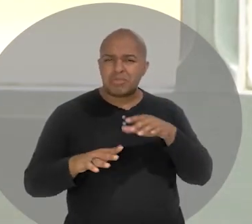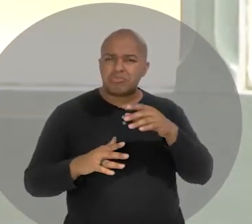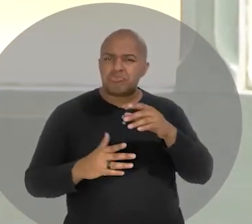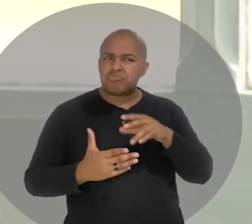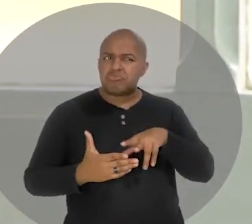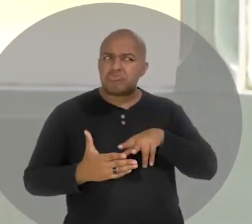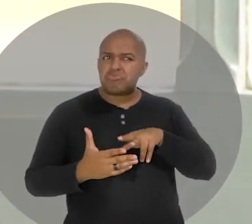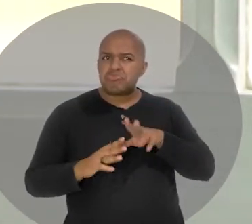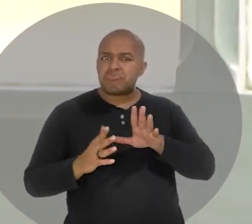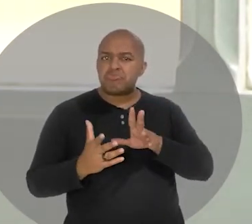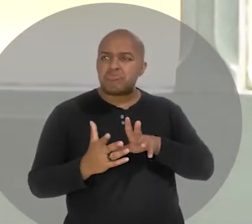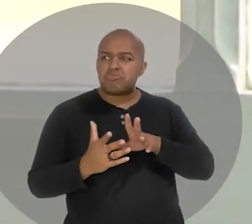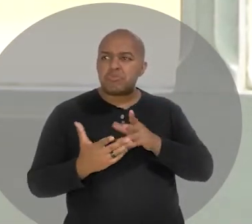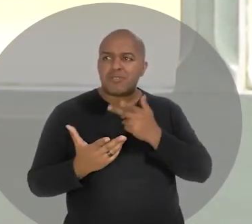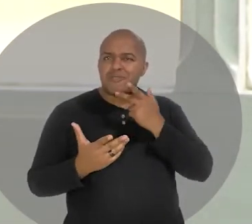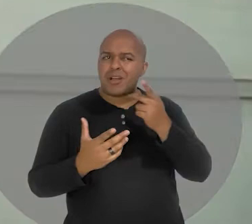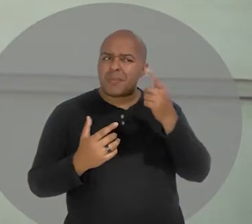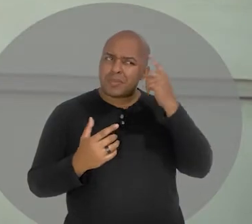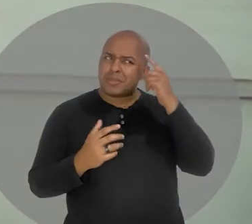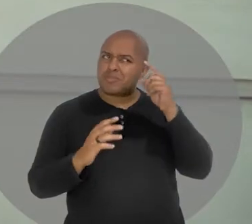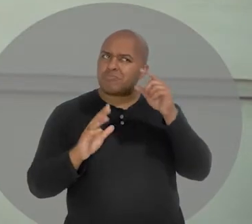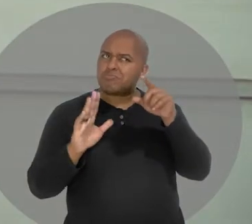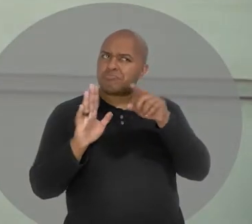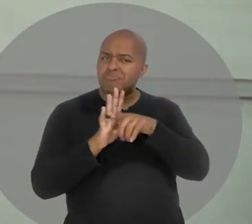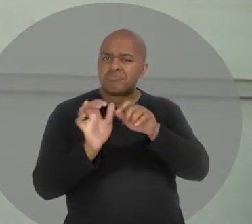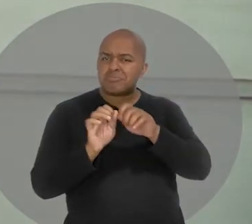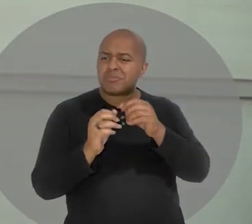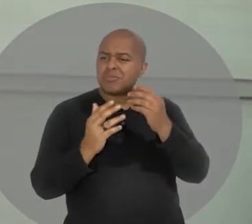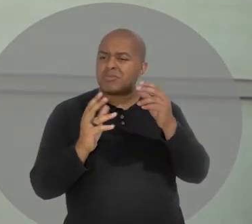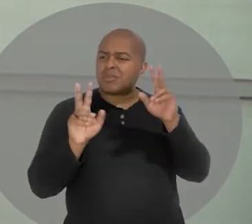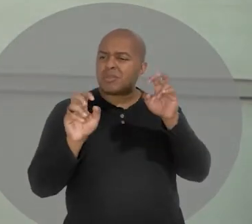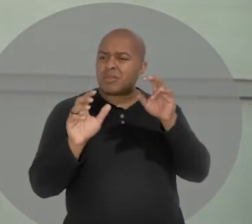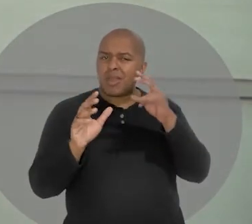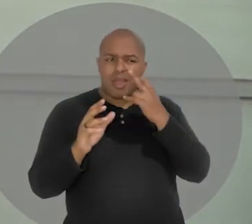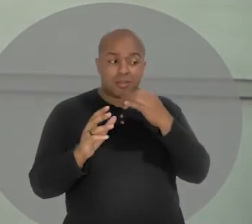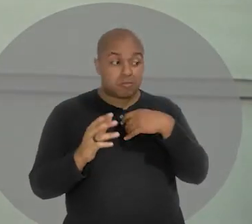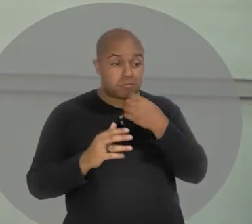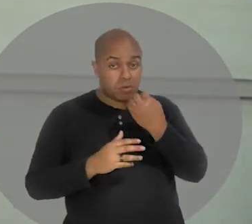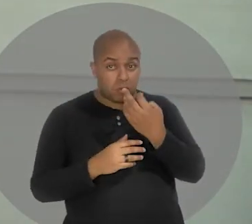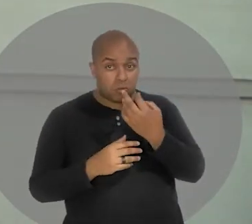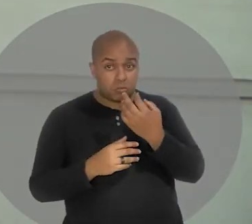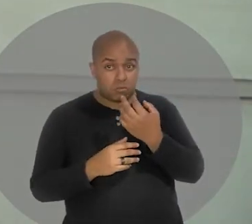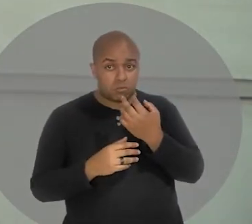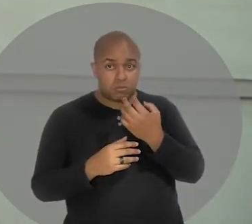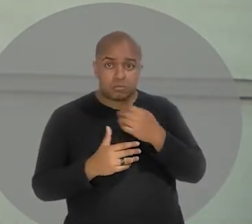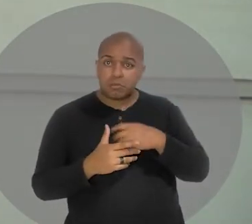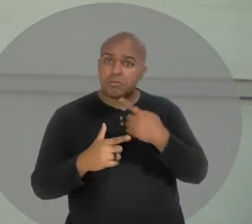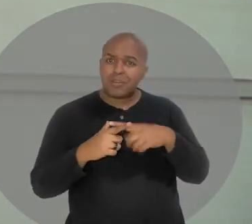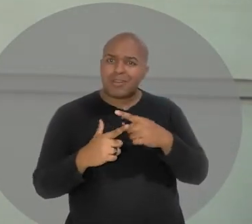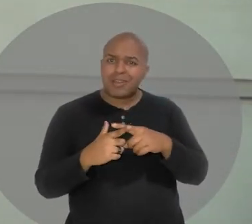levantam essa questão. E eu acho isso muito bom, porque